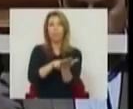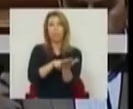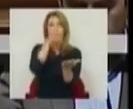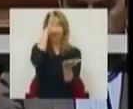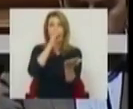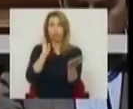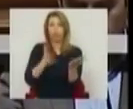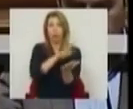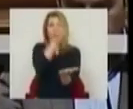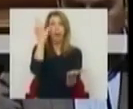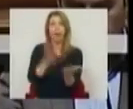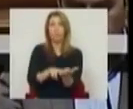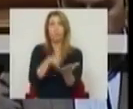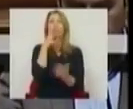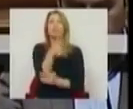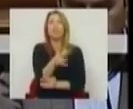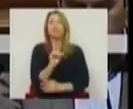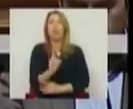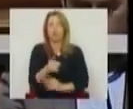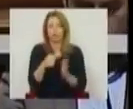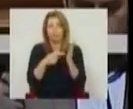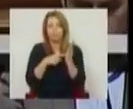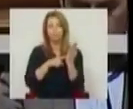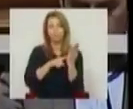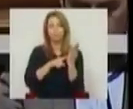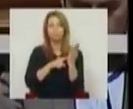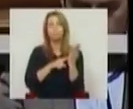Governo, diz, nomeadamente, que